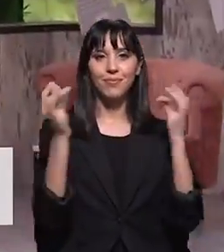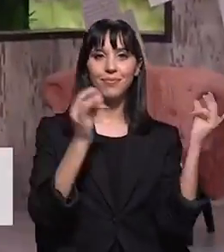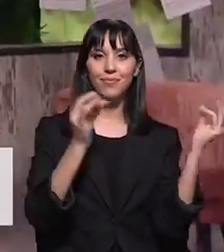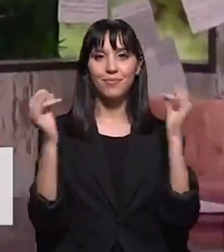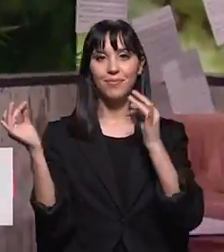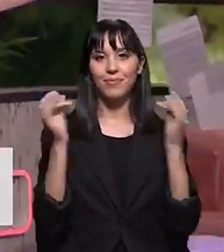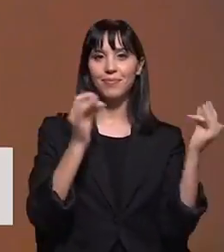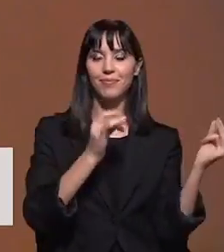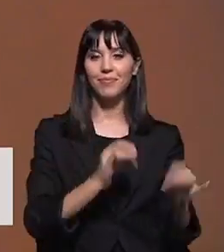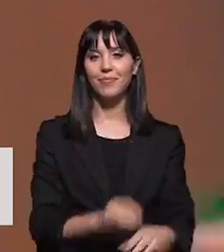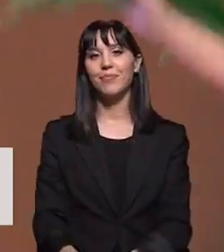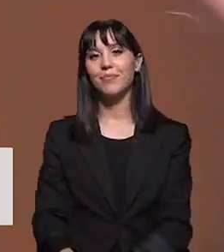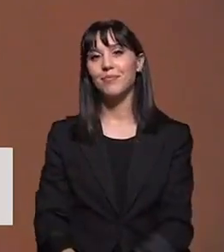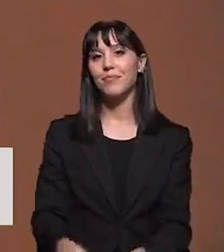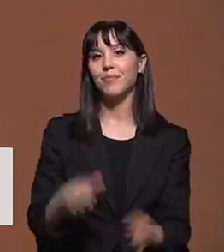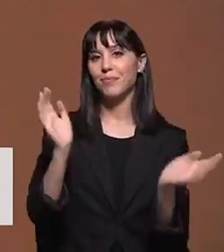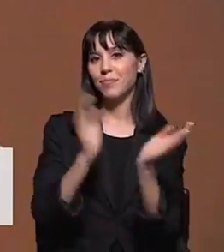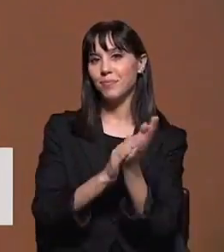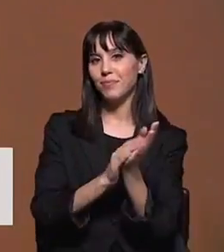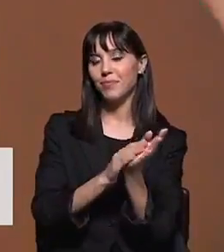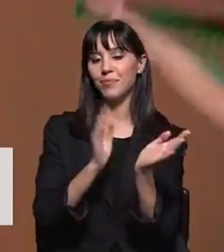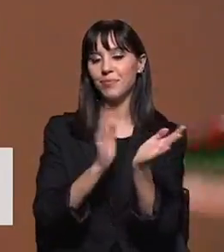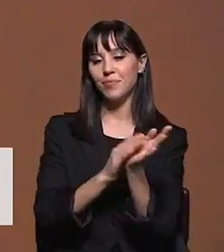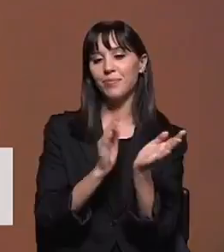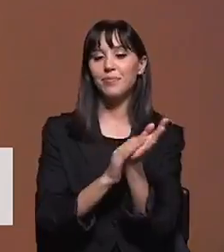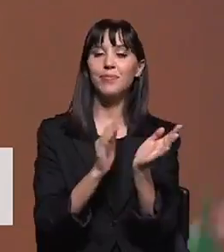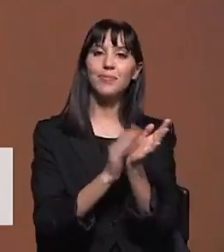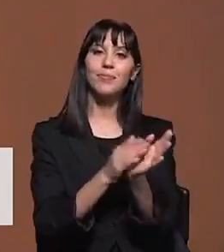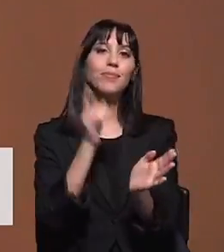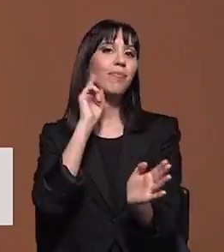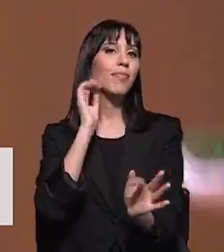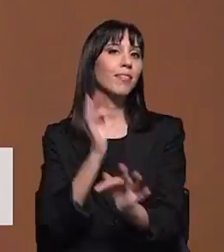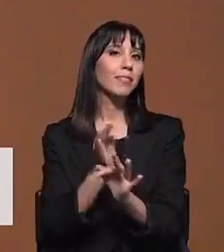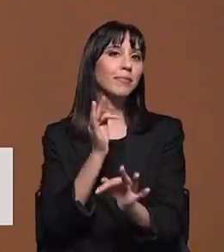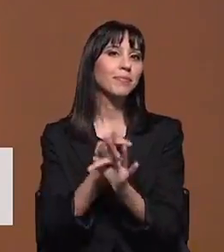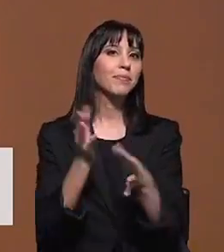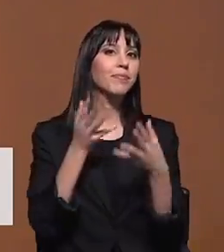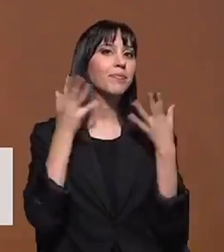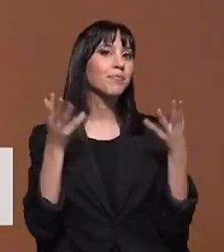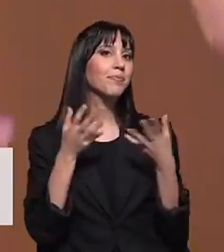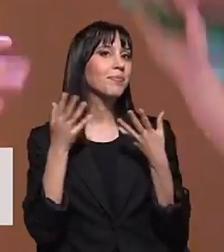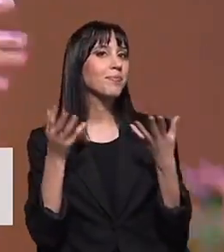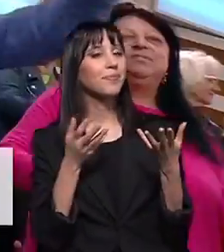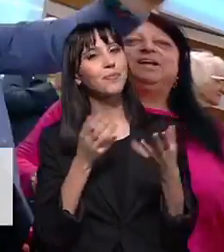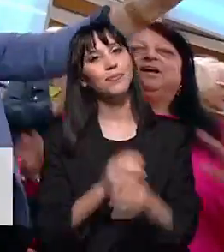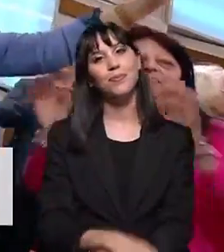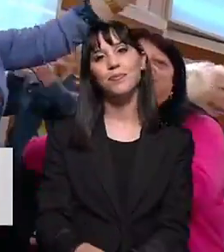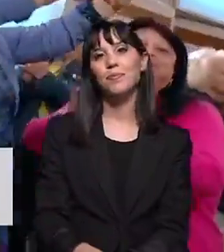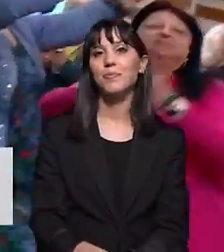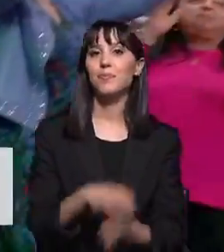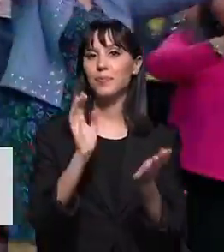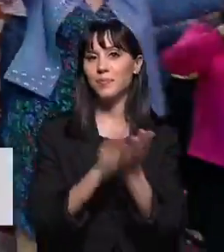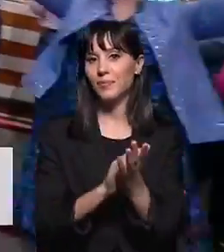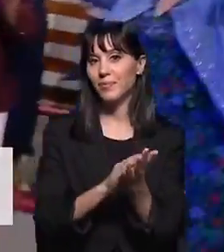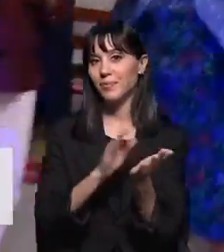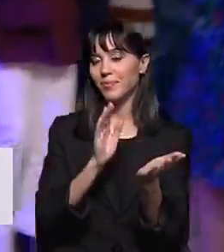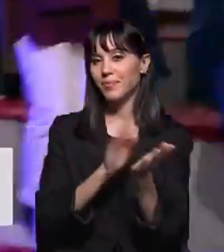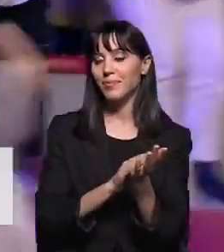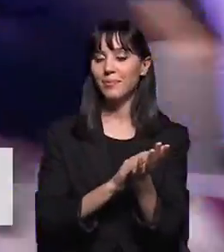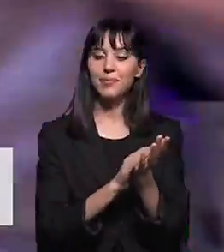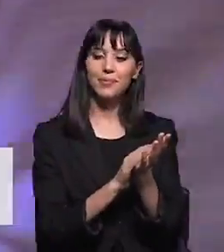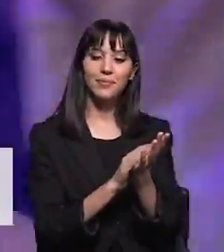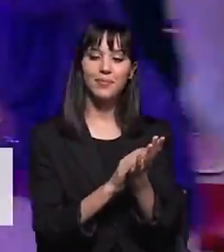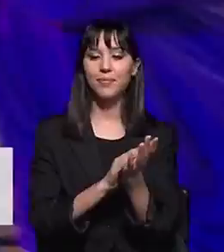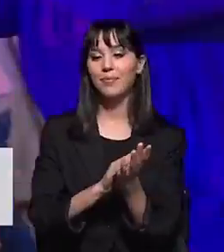malhão. Bate na palma da mão, é dia de festa e animação. Bate na palma da